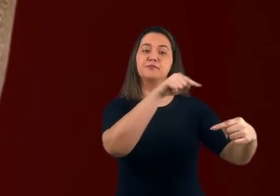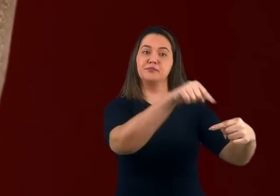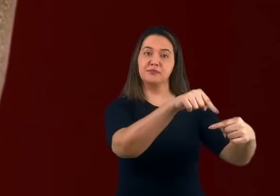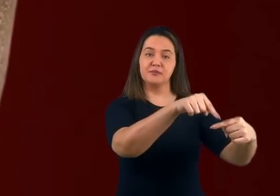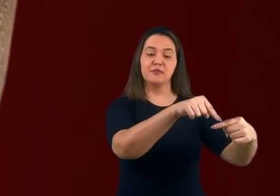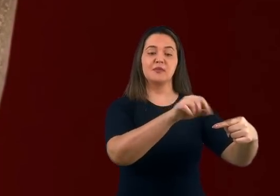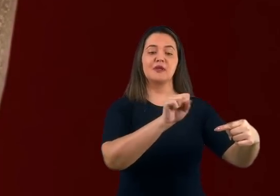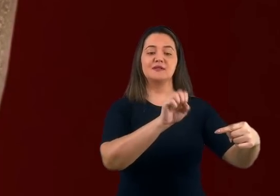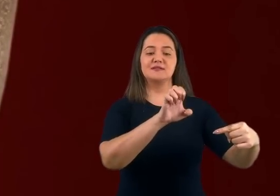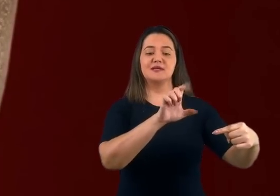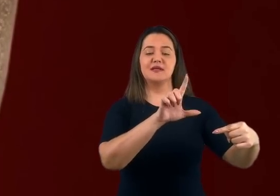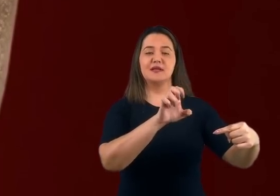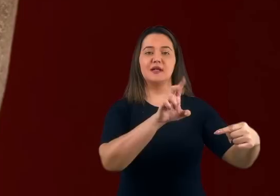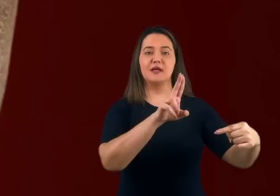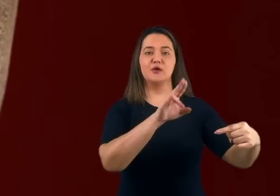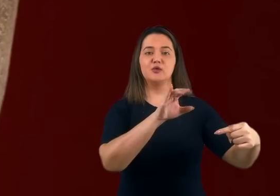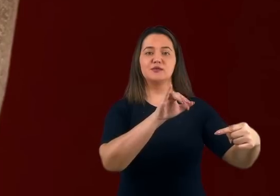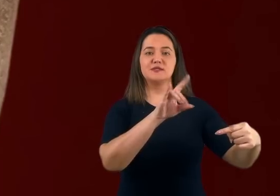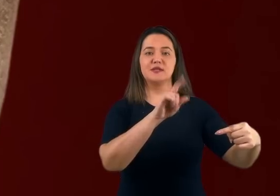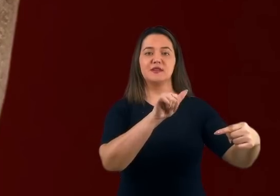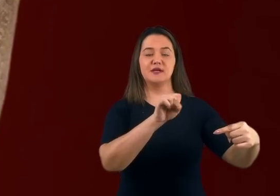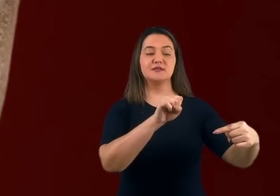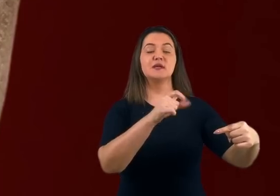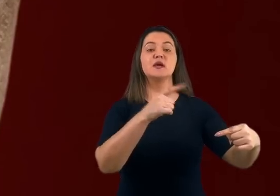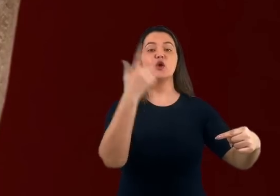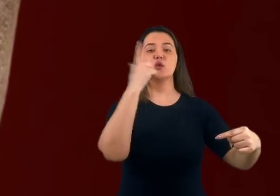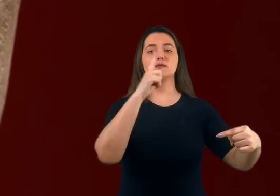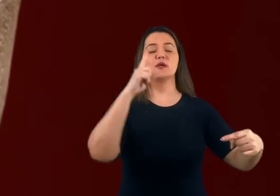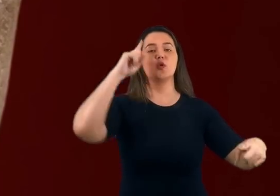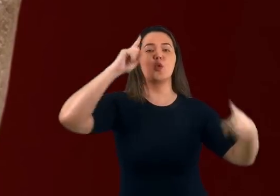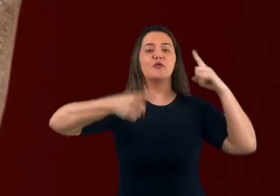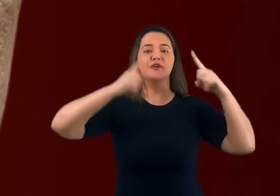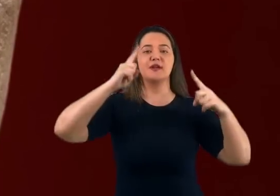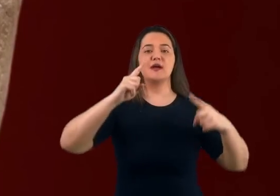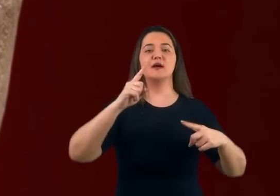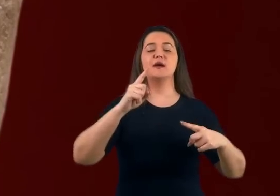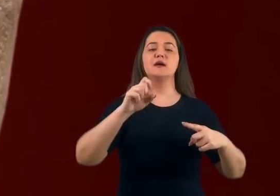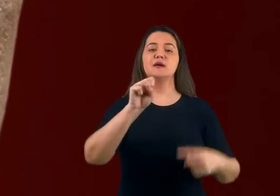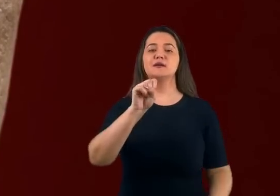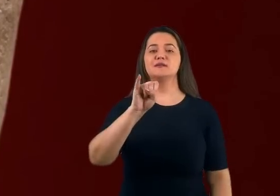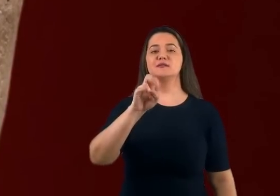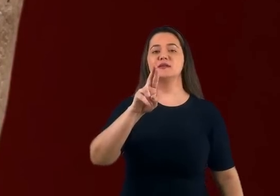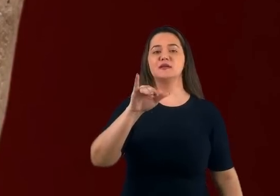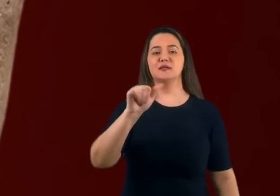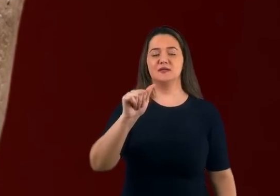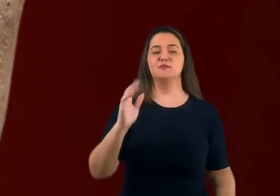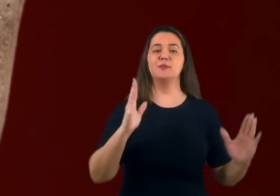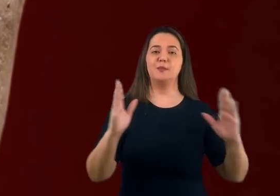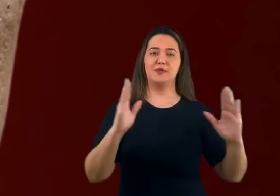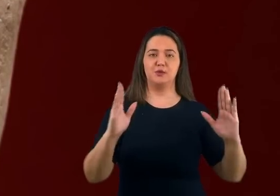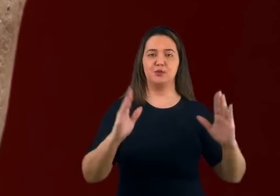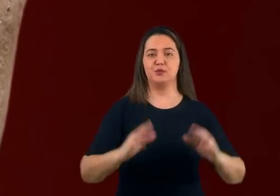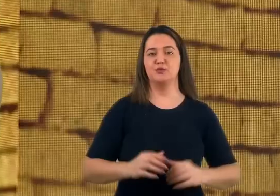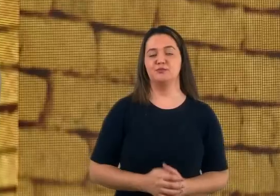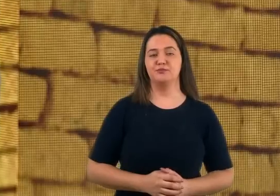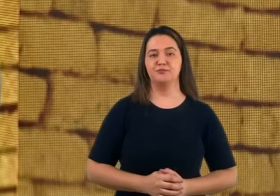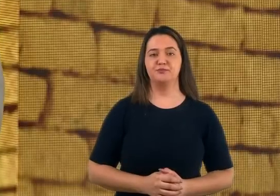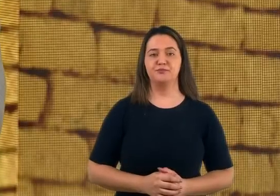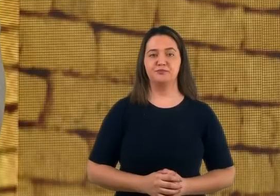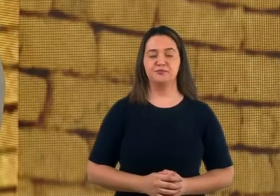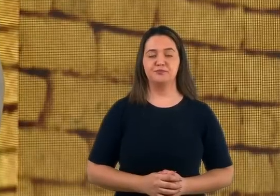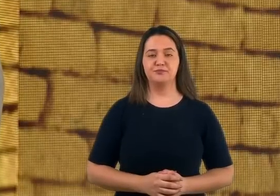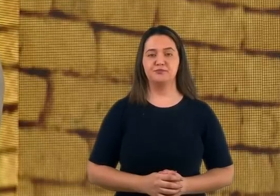dinastia dos Seleucidas, que governou a Síria entre 175 e 164 a.C.